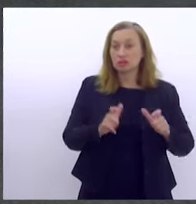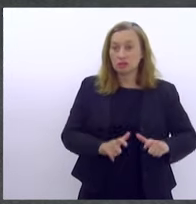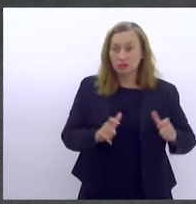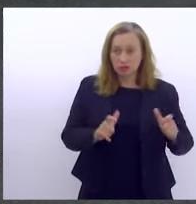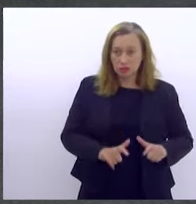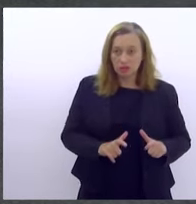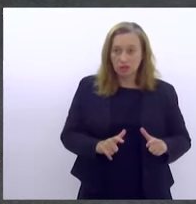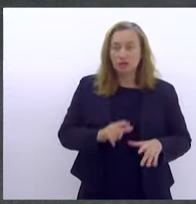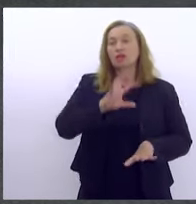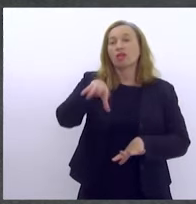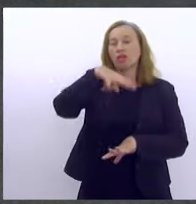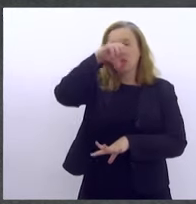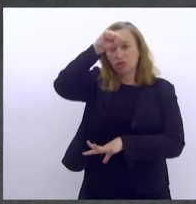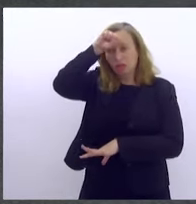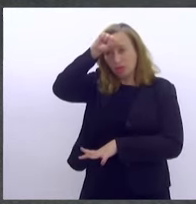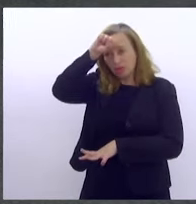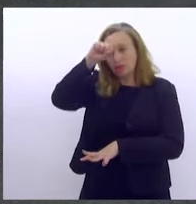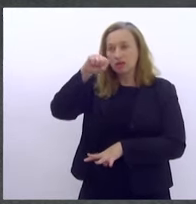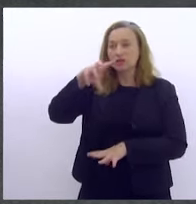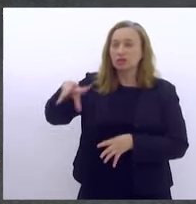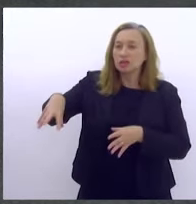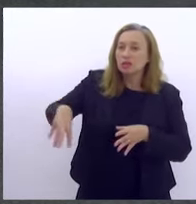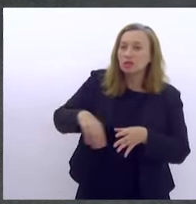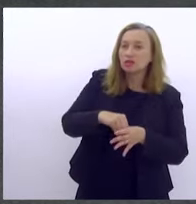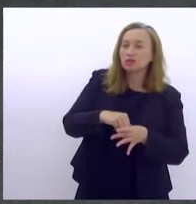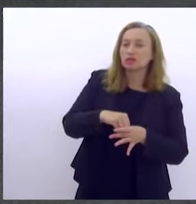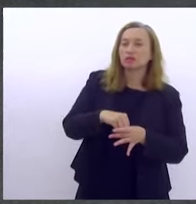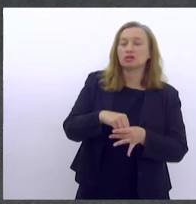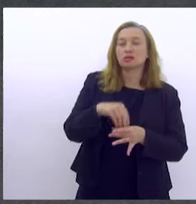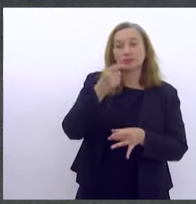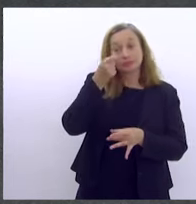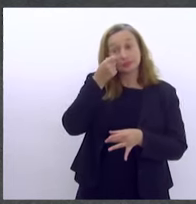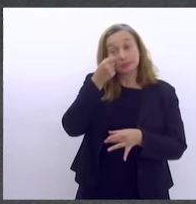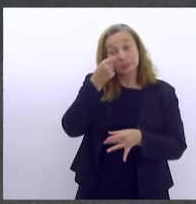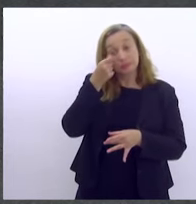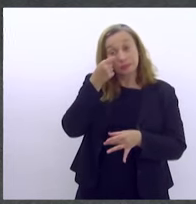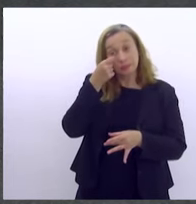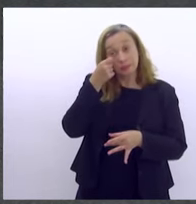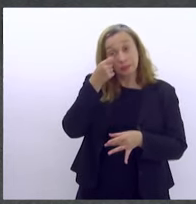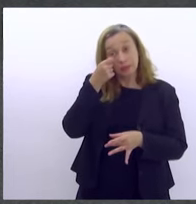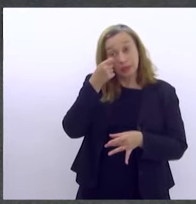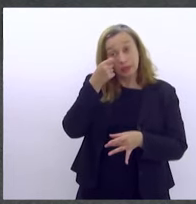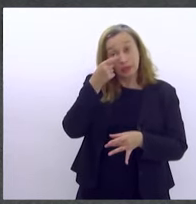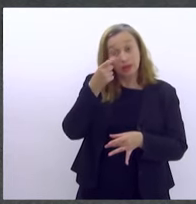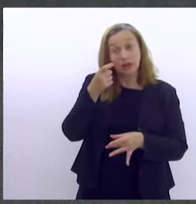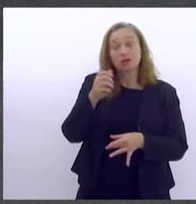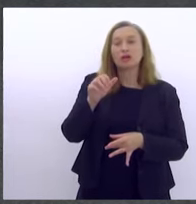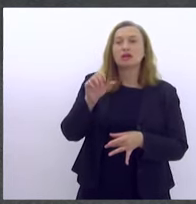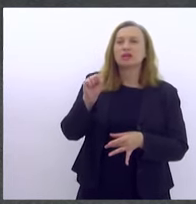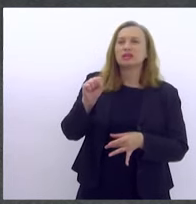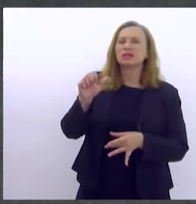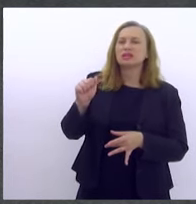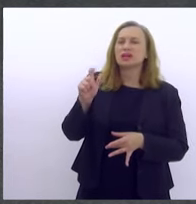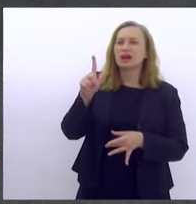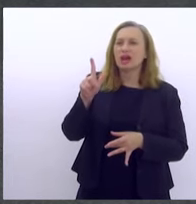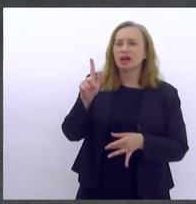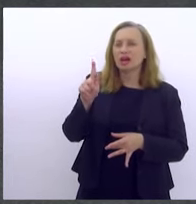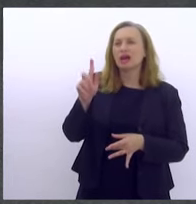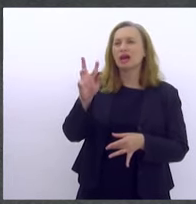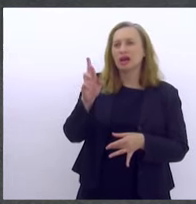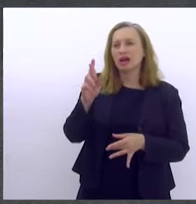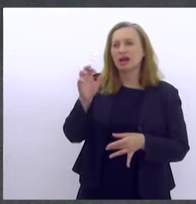da magia negra e colocar o signo que foi colocado como o sagrado, é para a gente ter essa